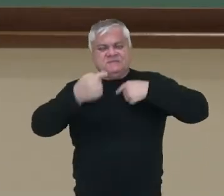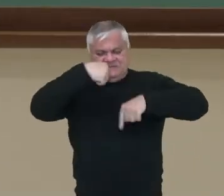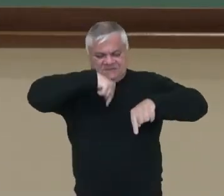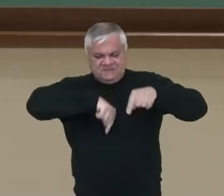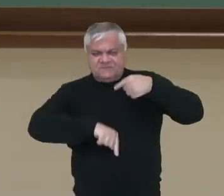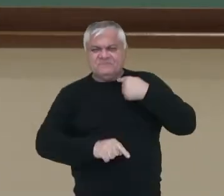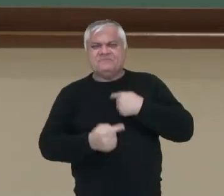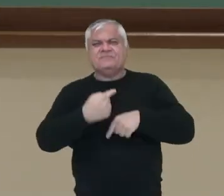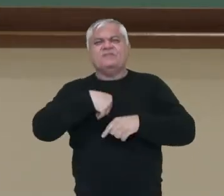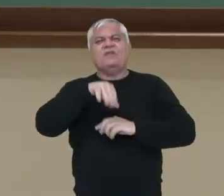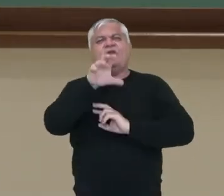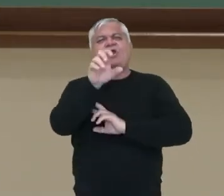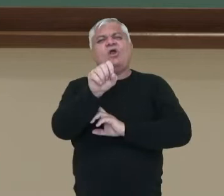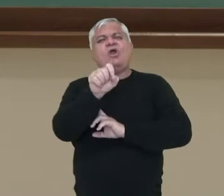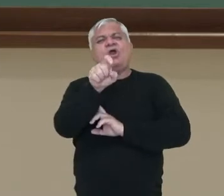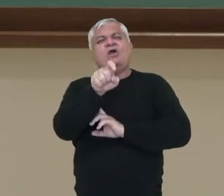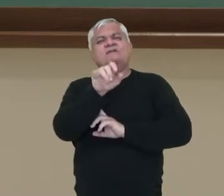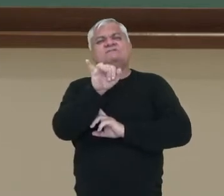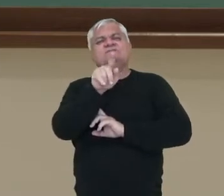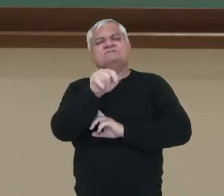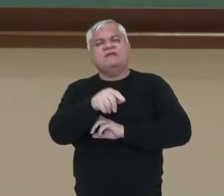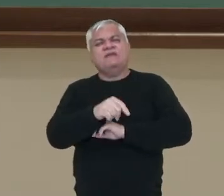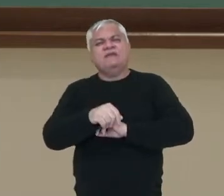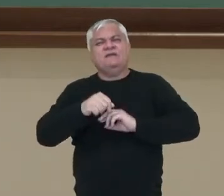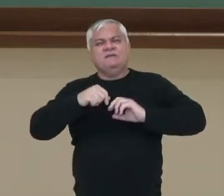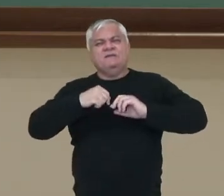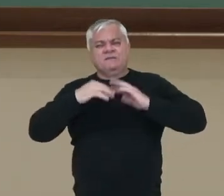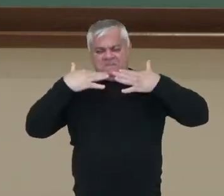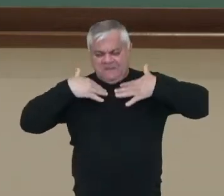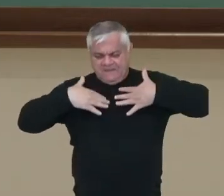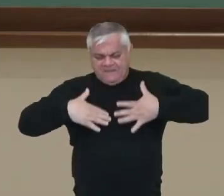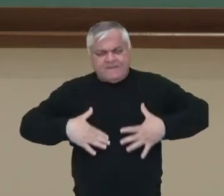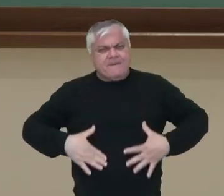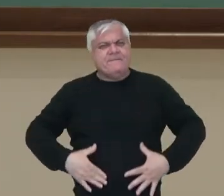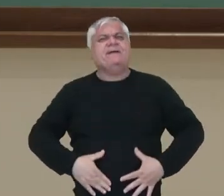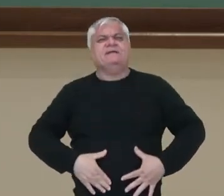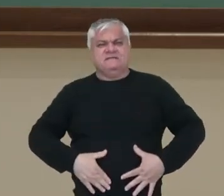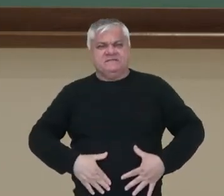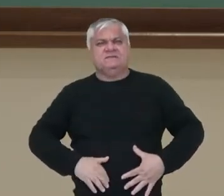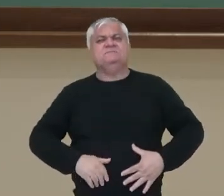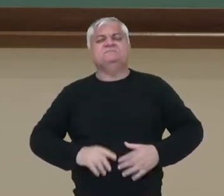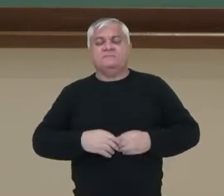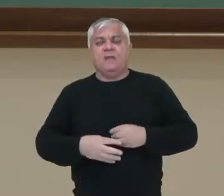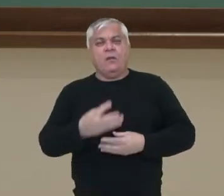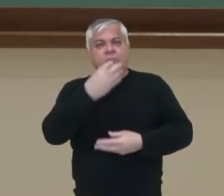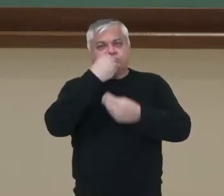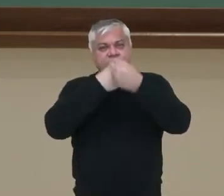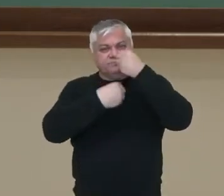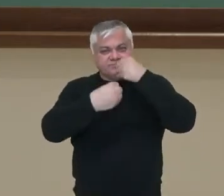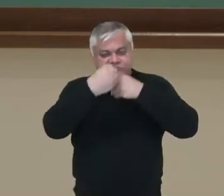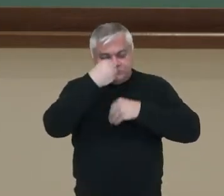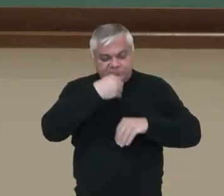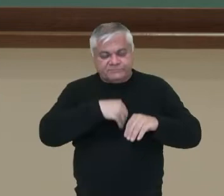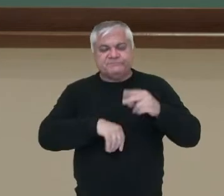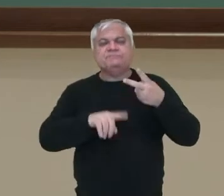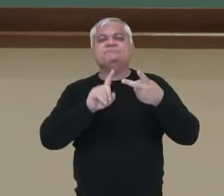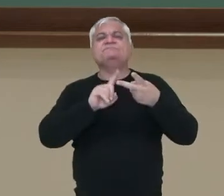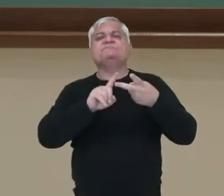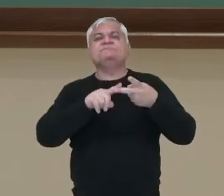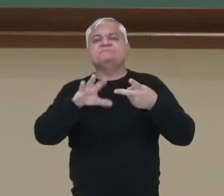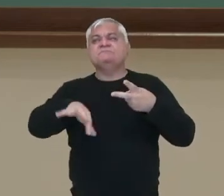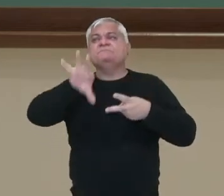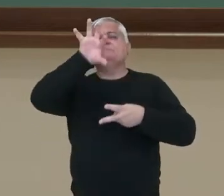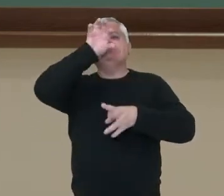nutrientes e oxigênio para diversas partes do corpo, tá? Então, os nutrientes que veio da alimentação, aquele gás que veio da